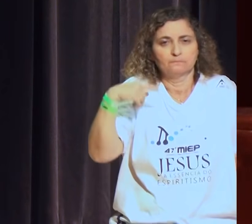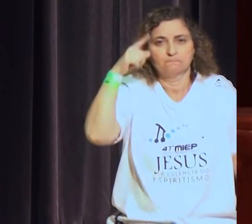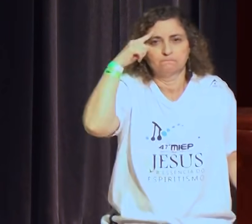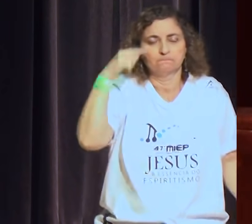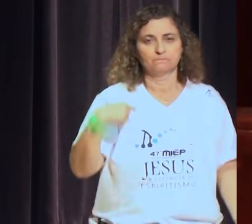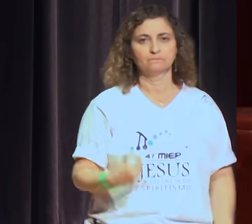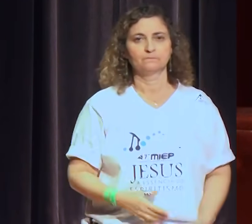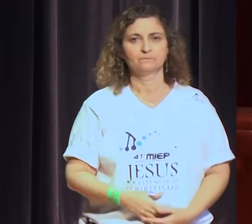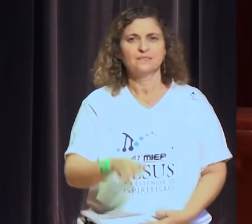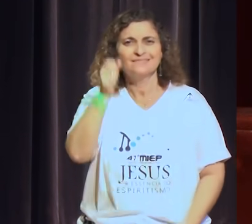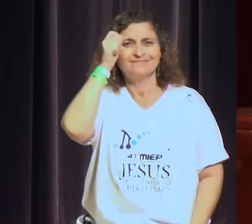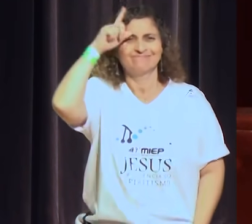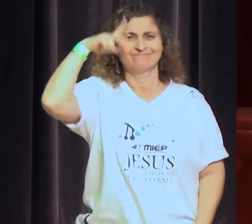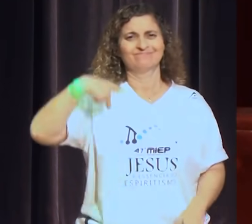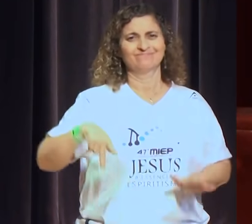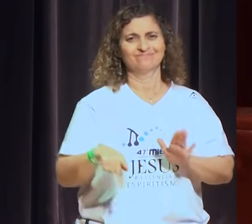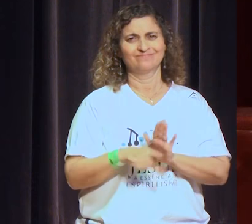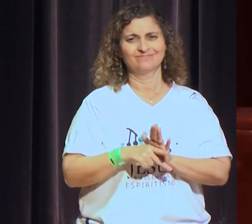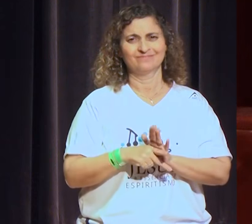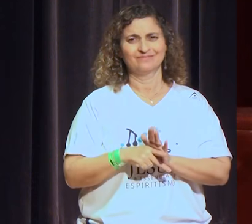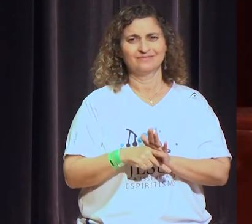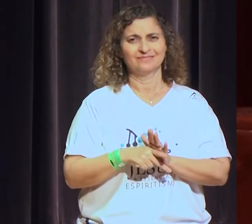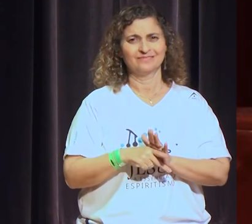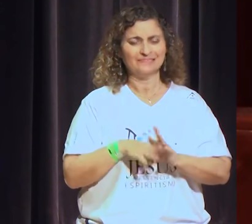pôs na cabeça dele.